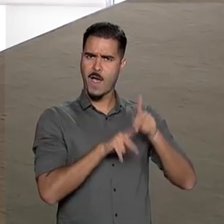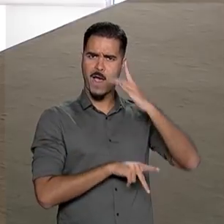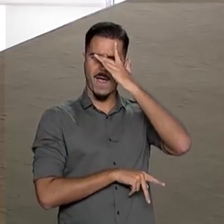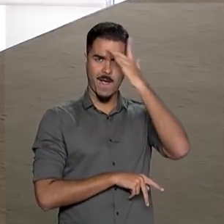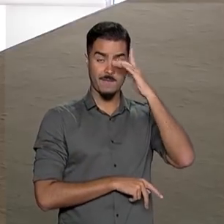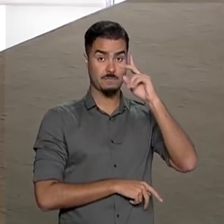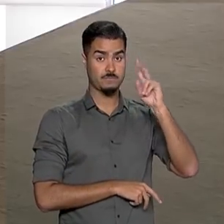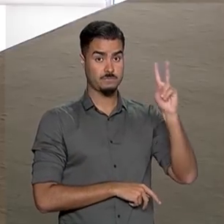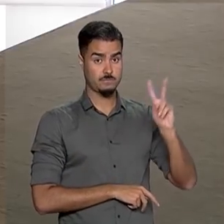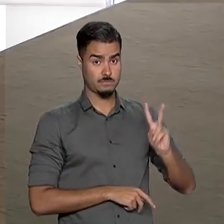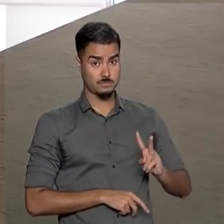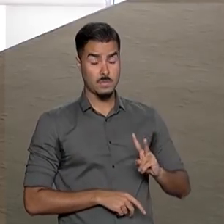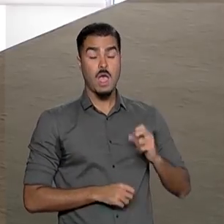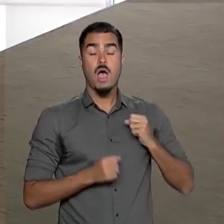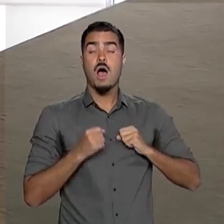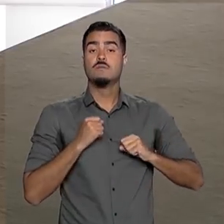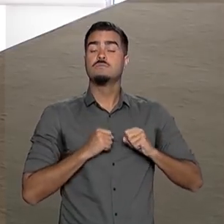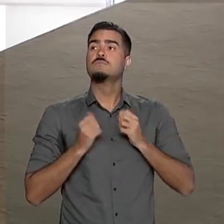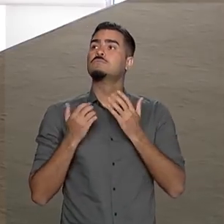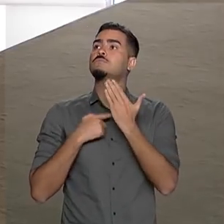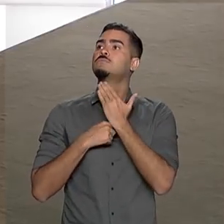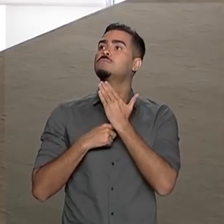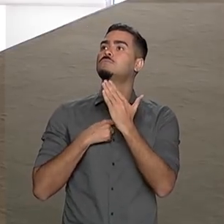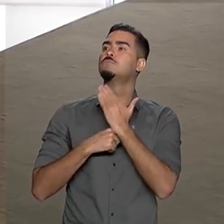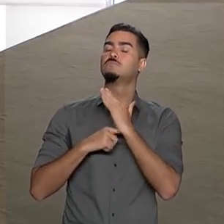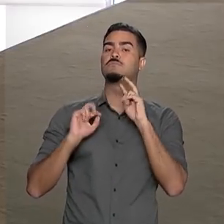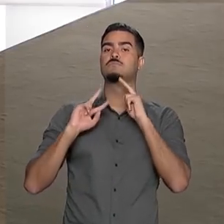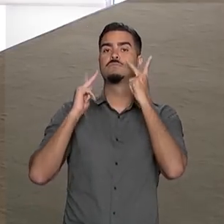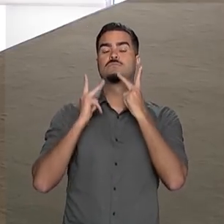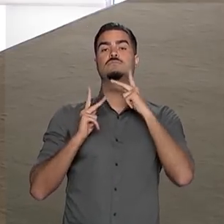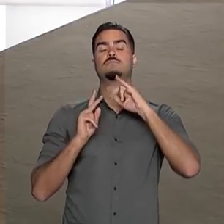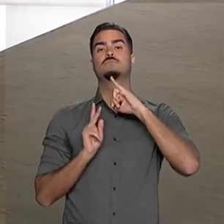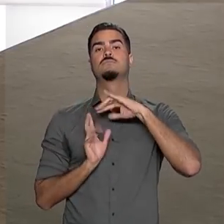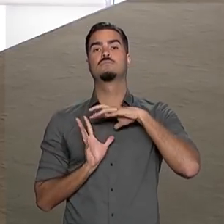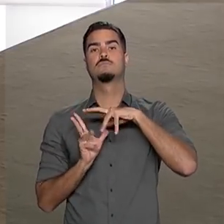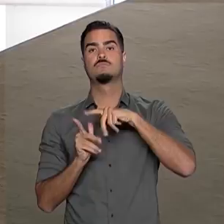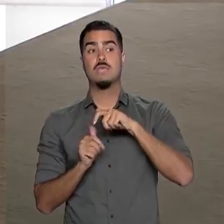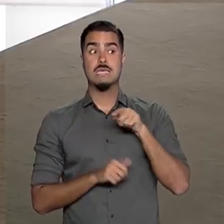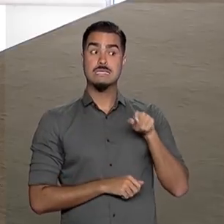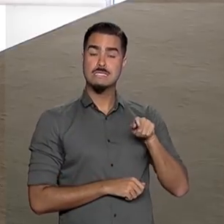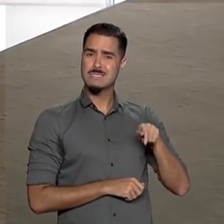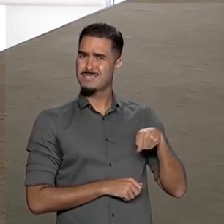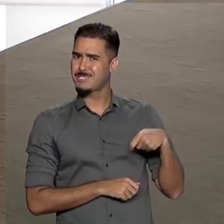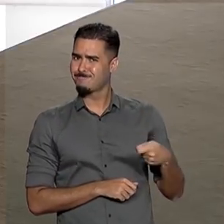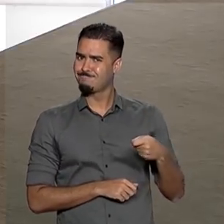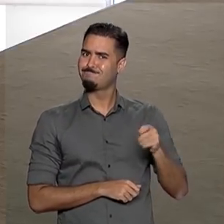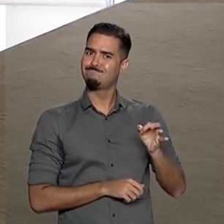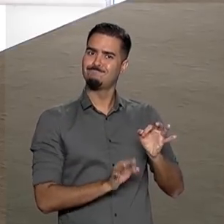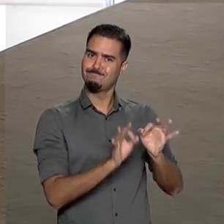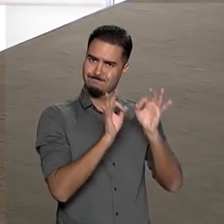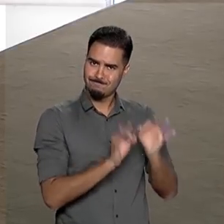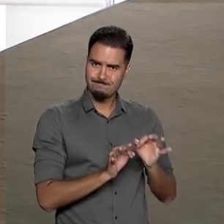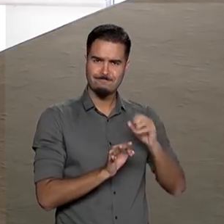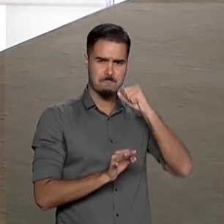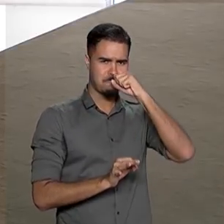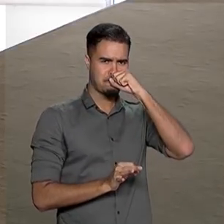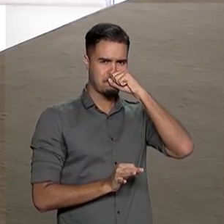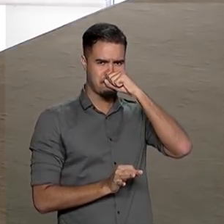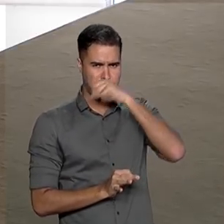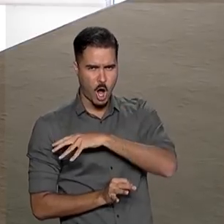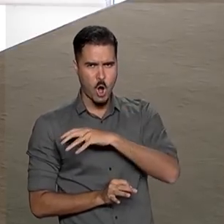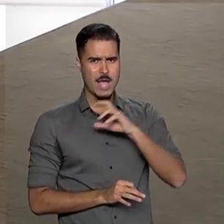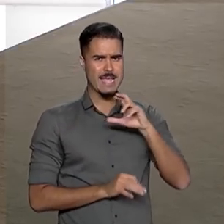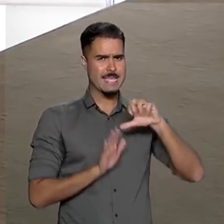venezuelano que anseia por receber ajuda humanitária internacional caracteriza de forma definitiva o caráter